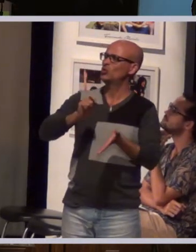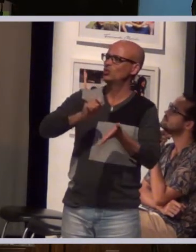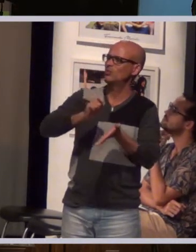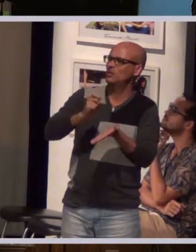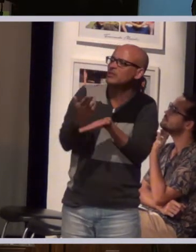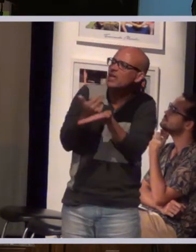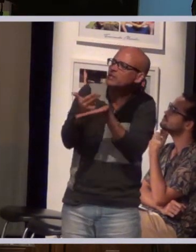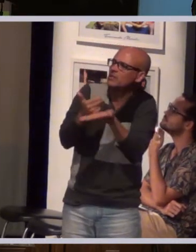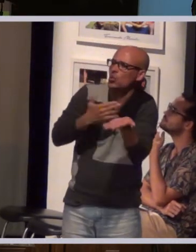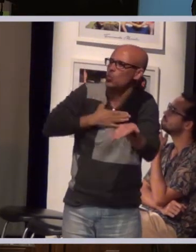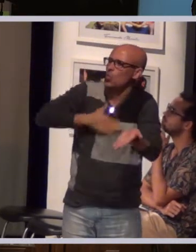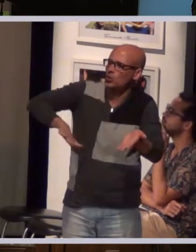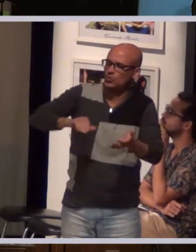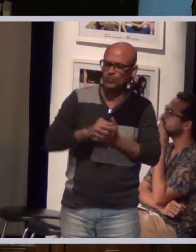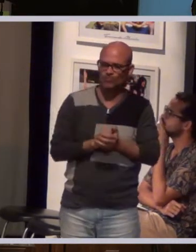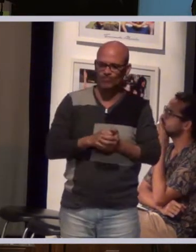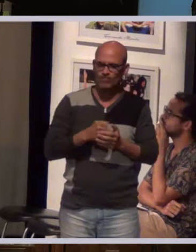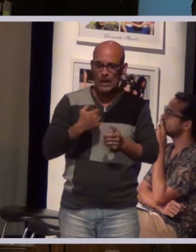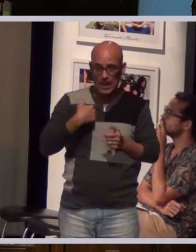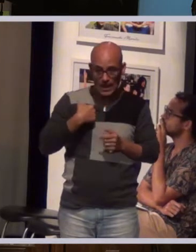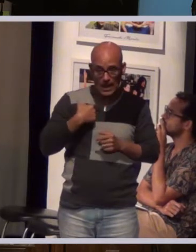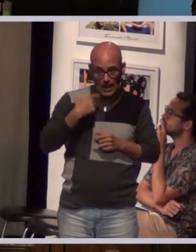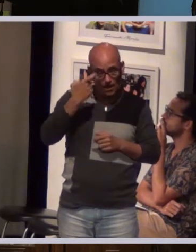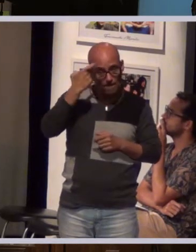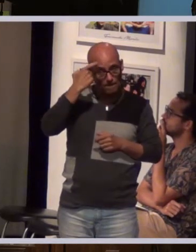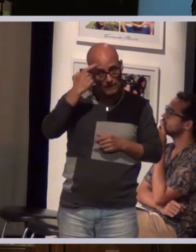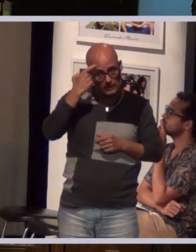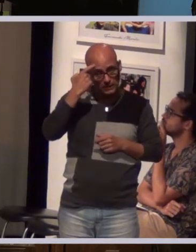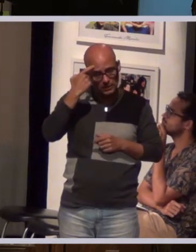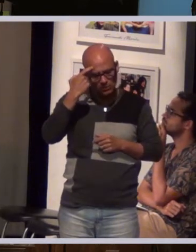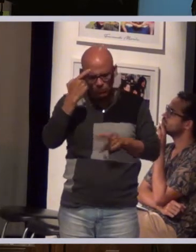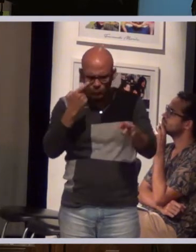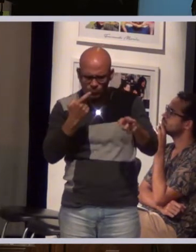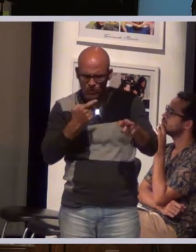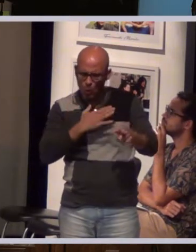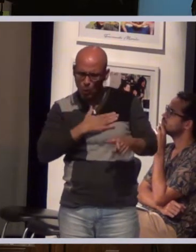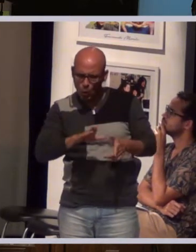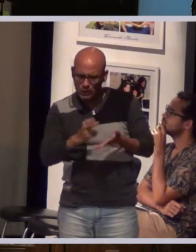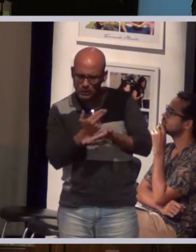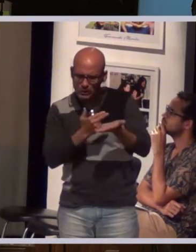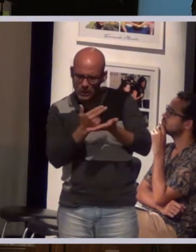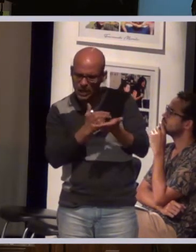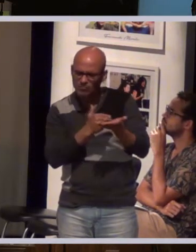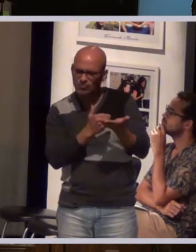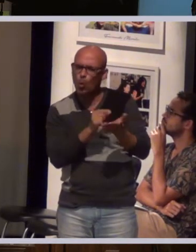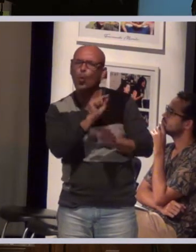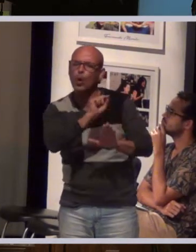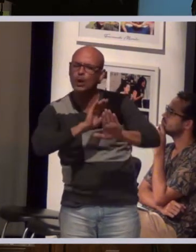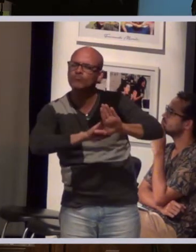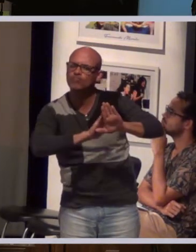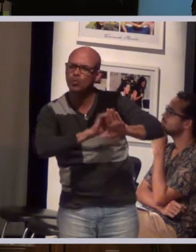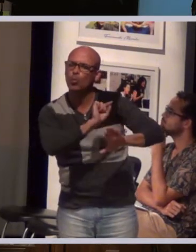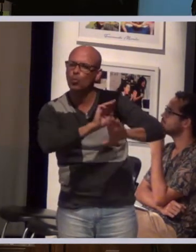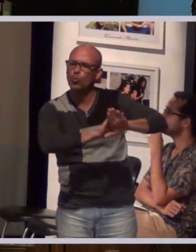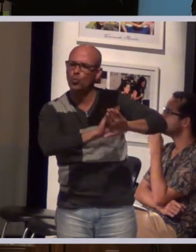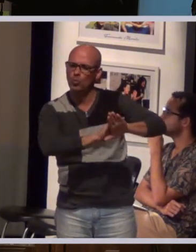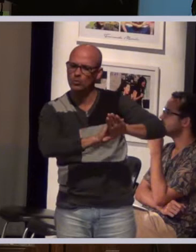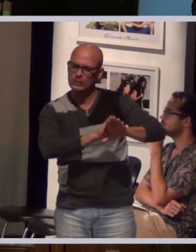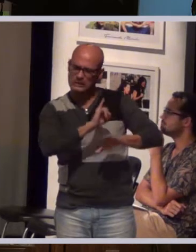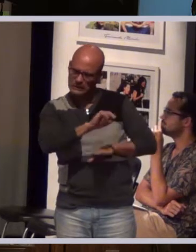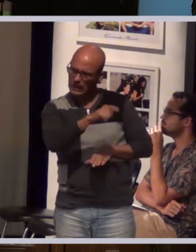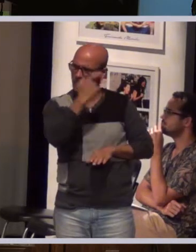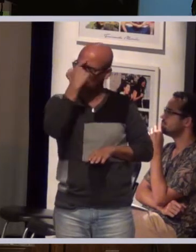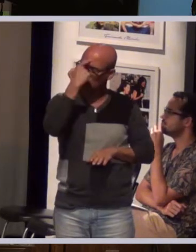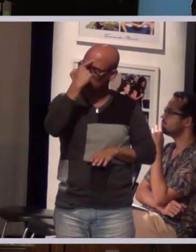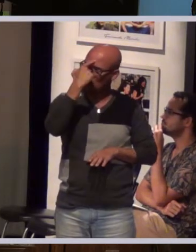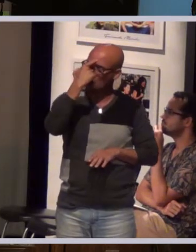E aí eu fico pensando, o que será que está escondido nessa recusa? Será que ele idealiza um desenho e